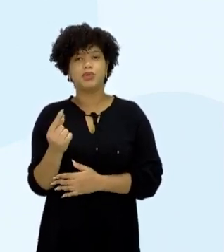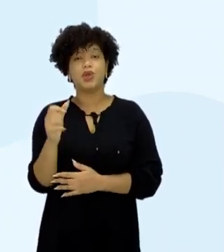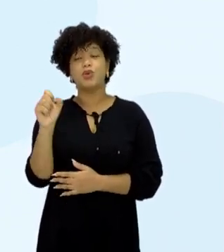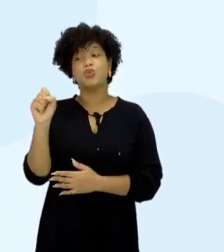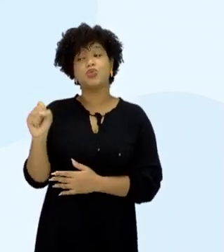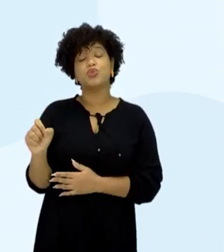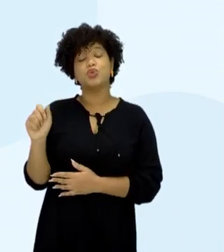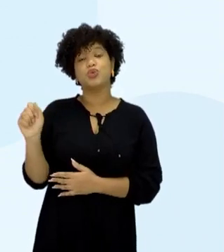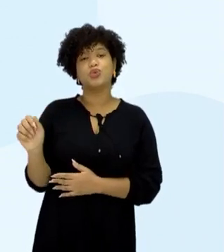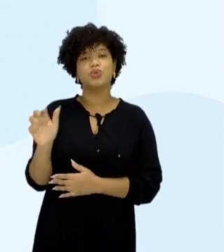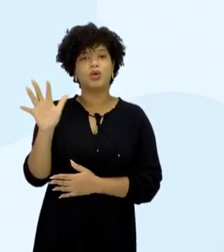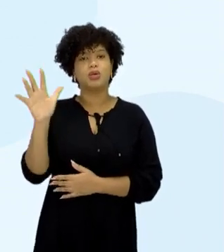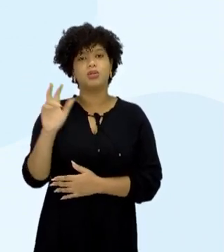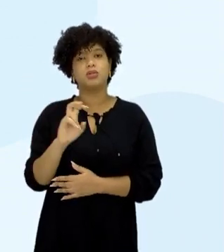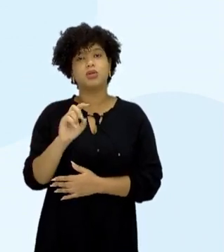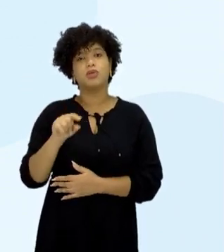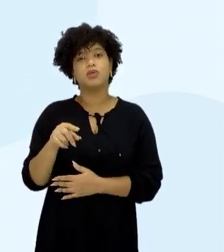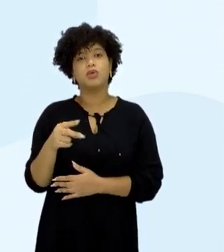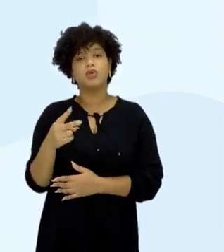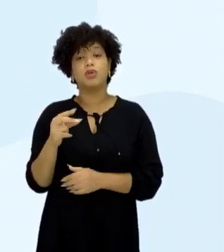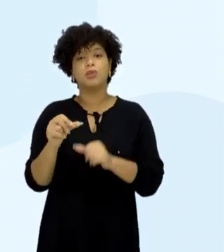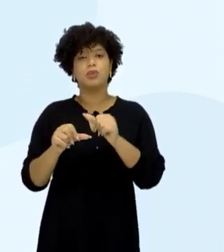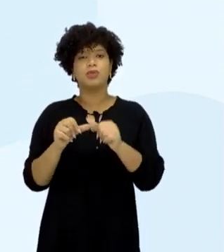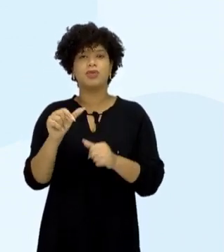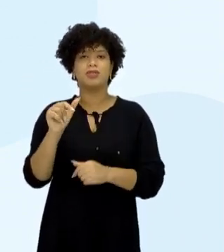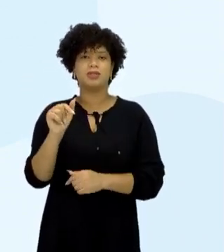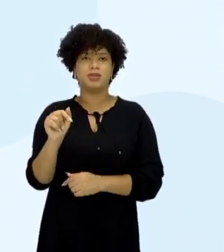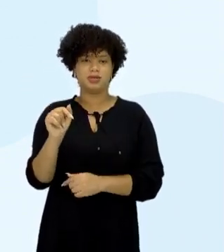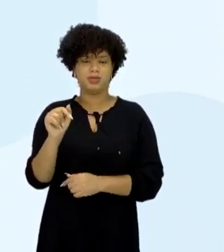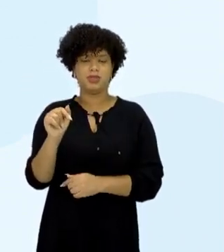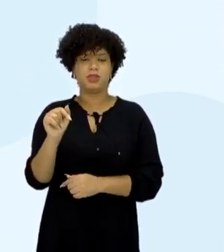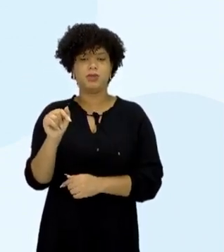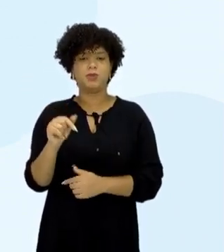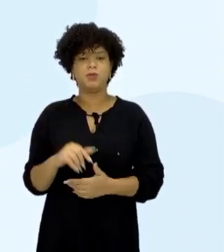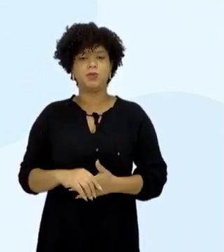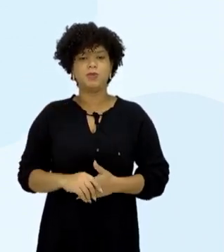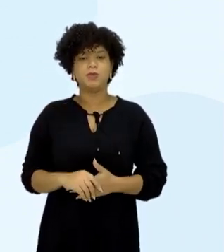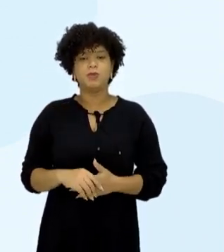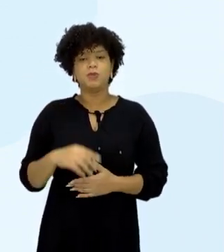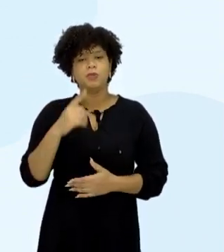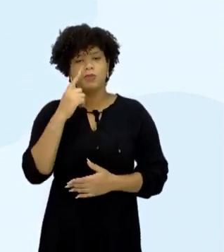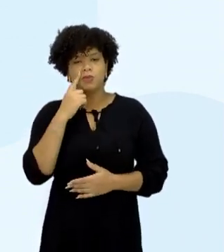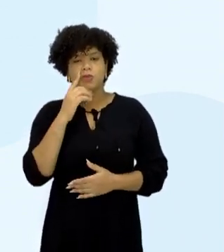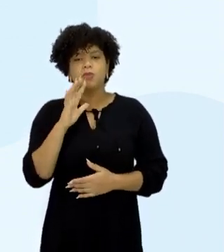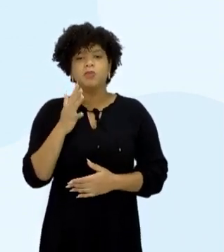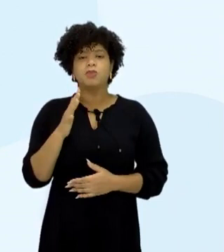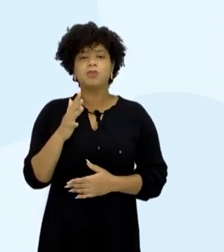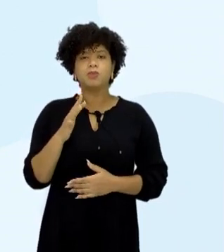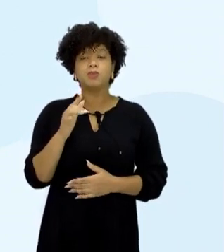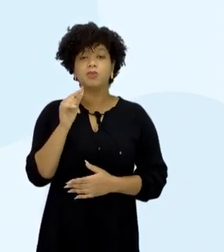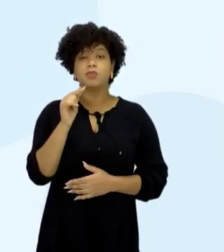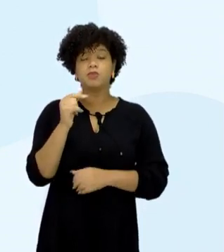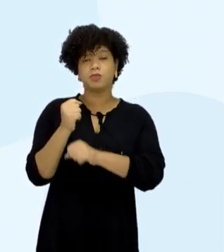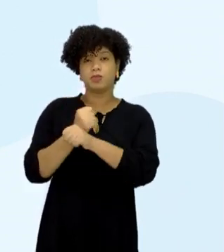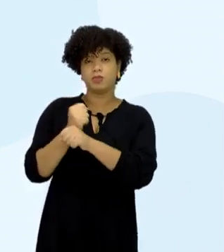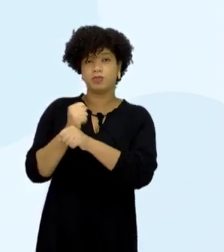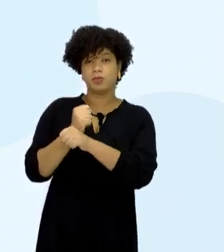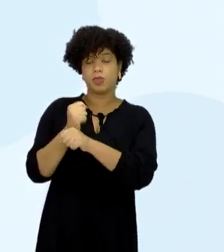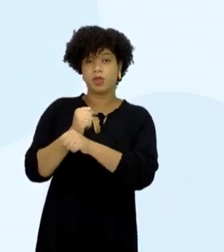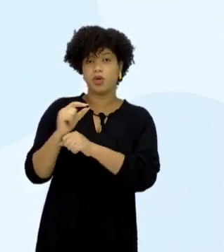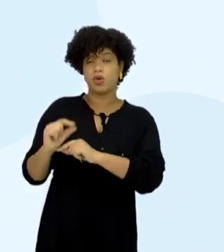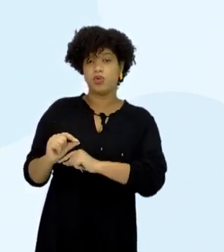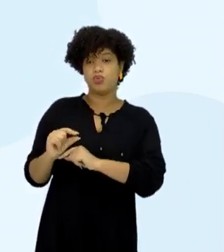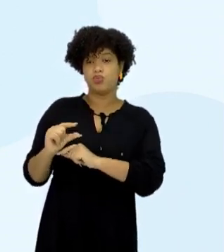5,2 para 7,5. O que a gente percebe é que nesse período aí de 7 anos houve um aumento